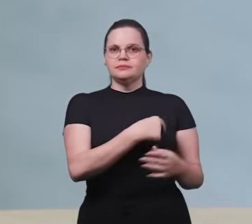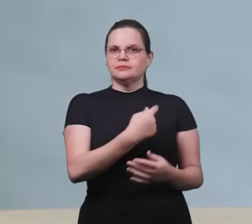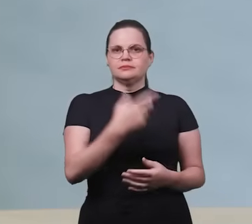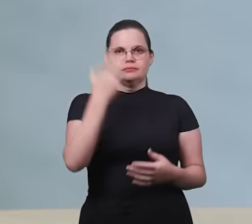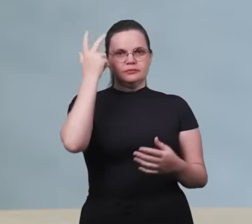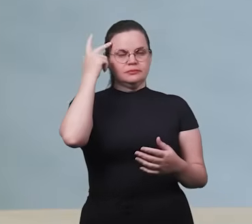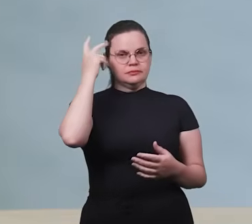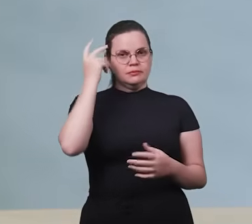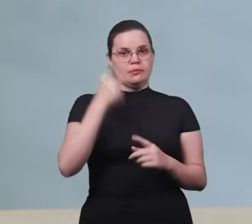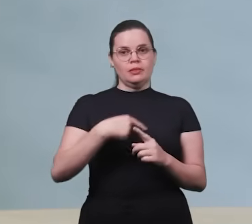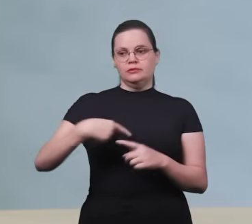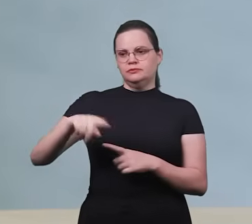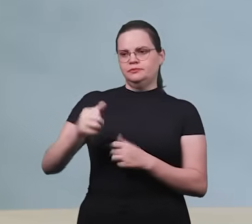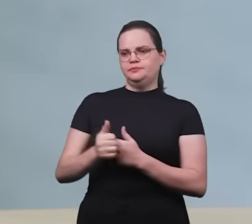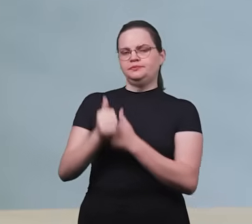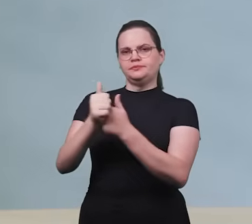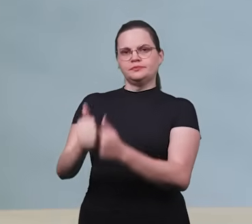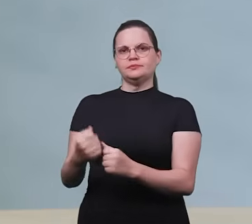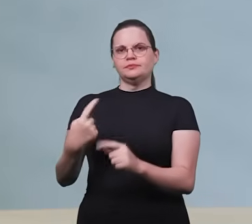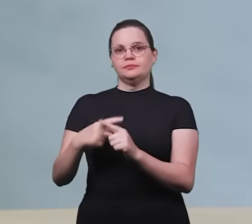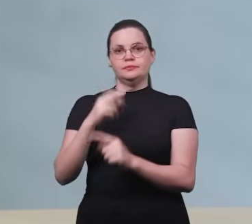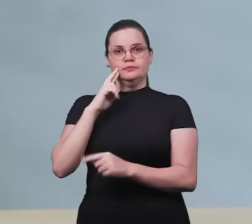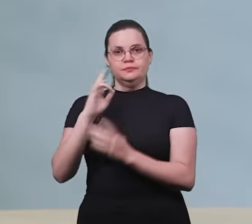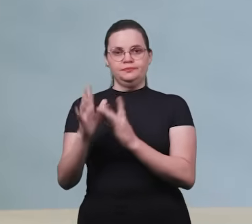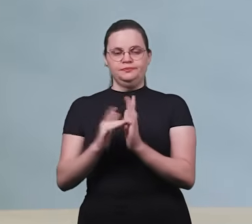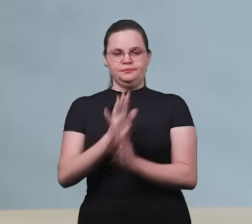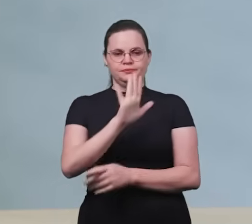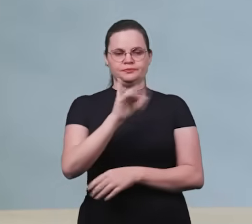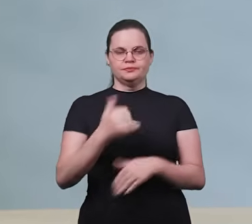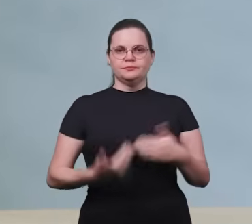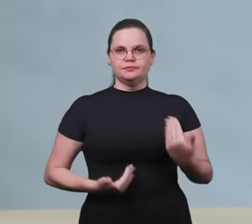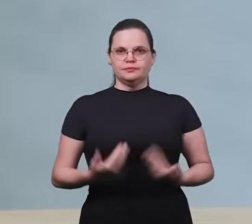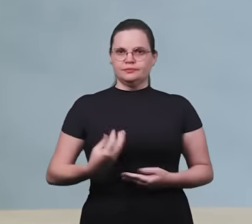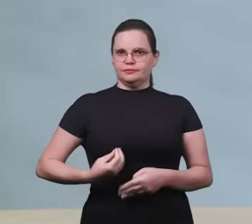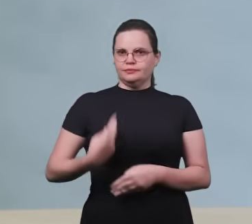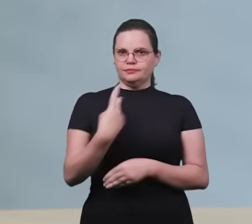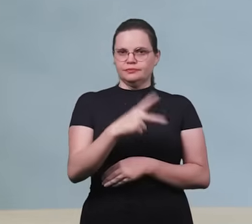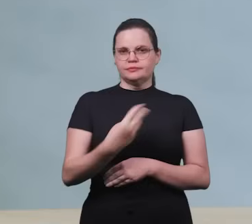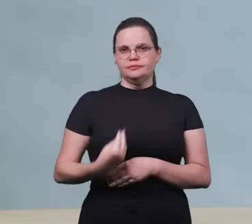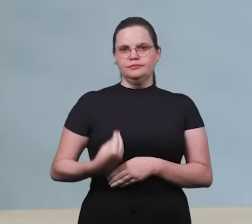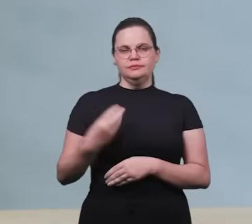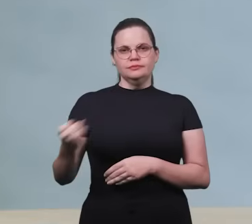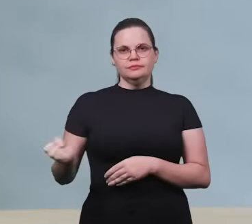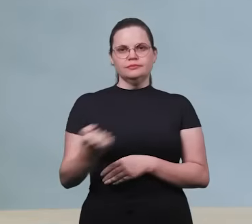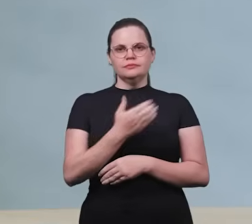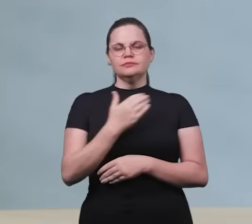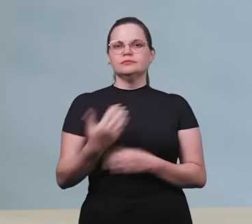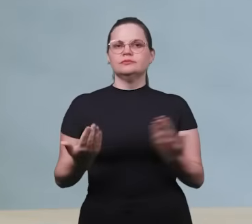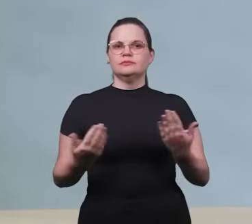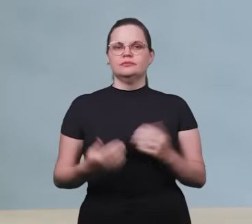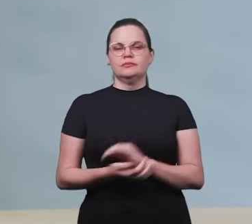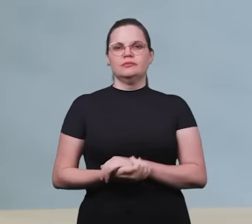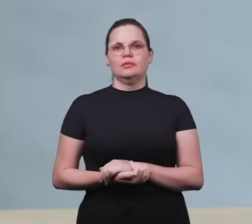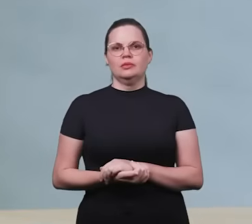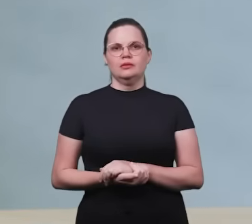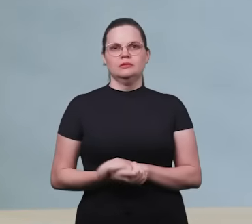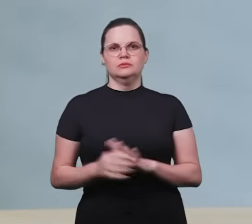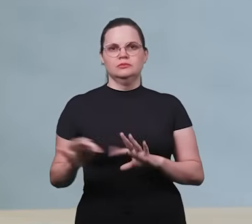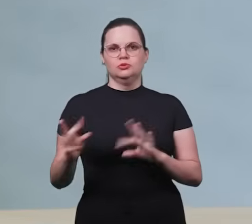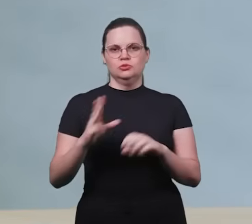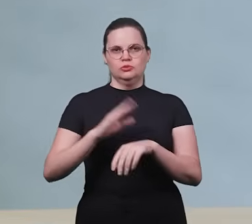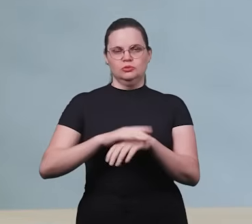o chamado que o Senhor estabelece, o propósito e uma vida nova, um novo caminhar, um novo passo, uma estatura